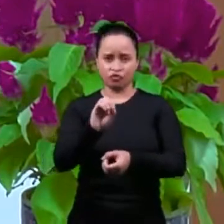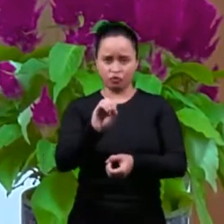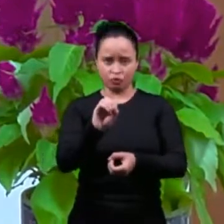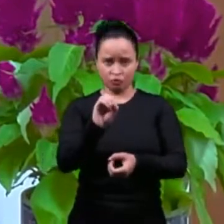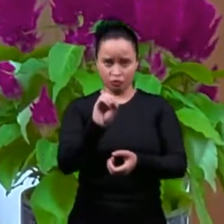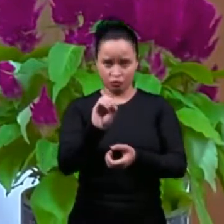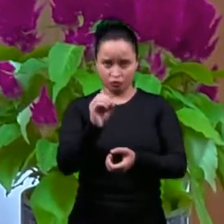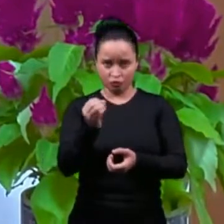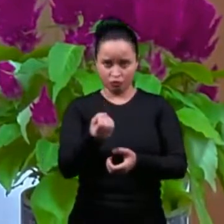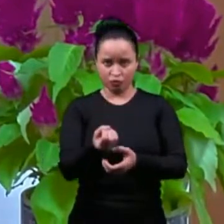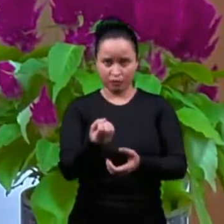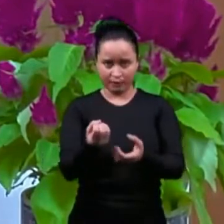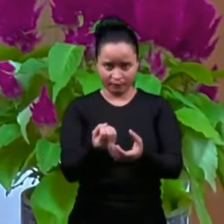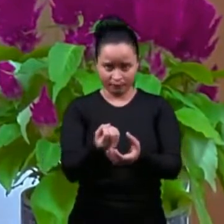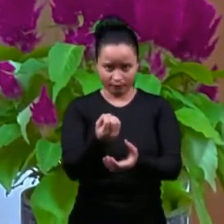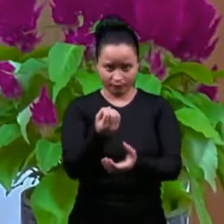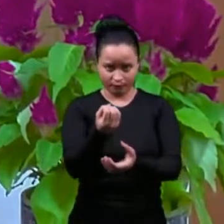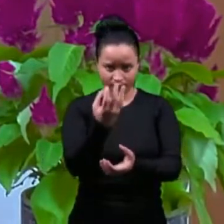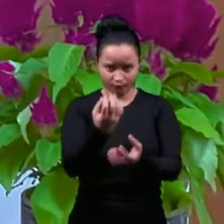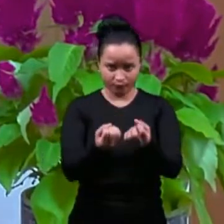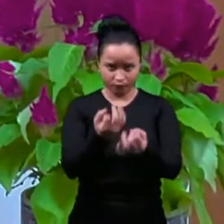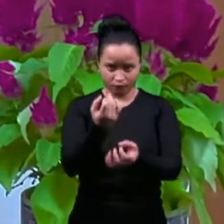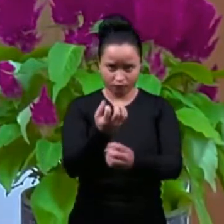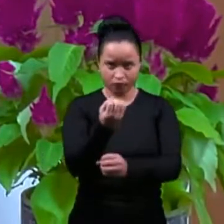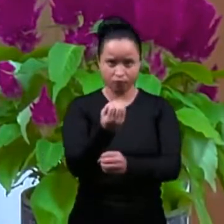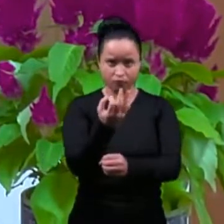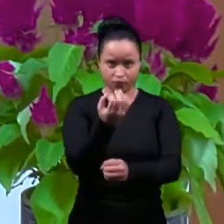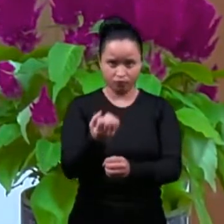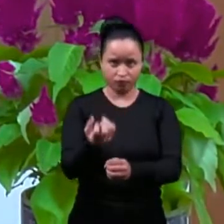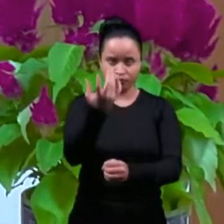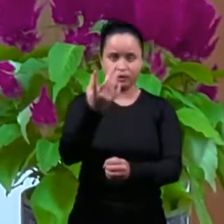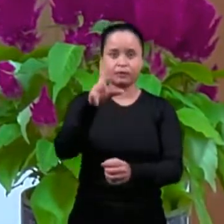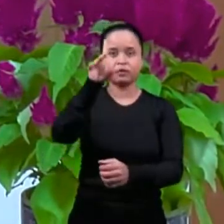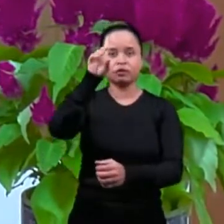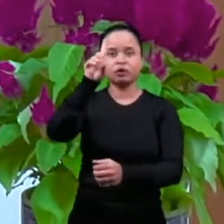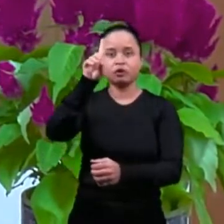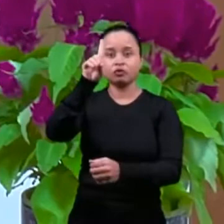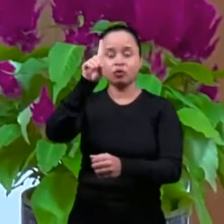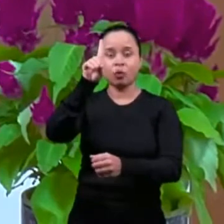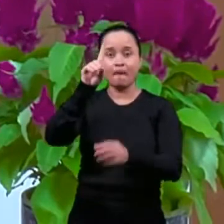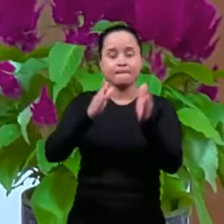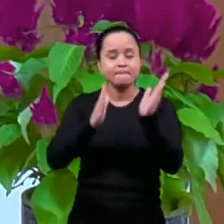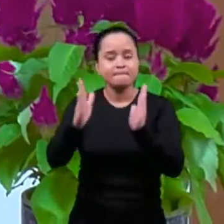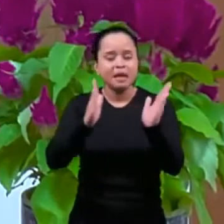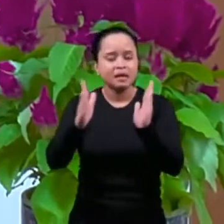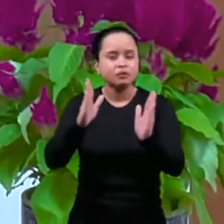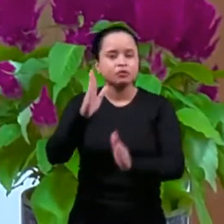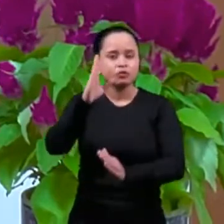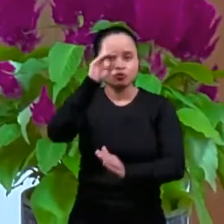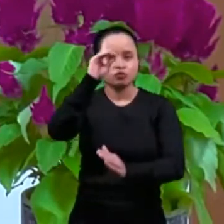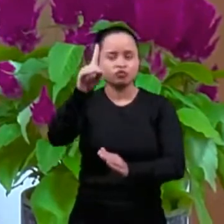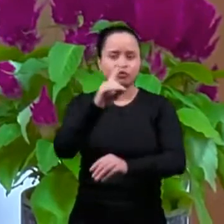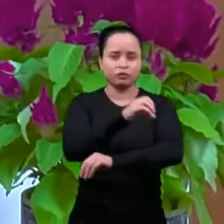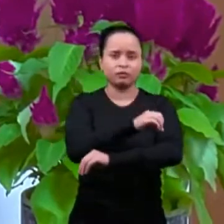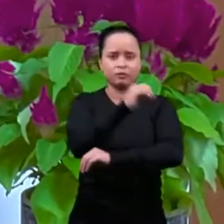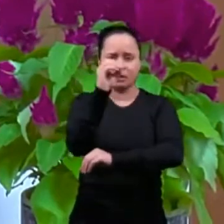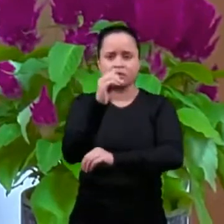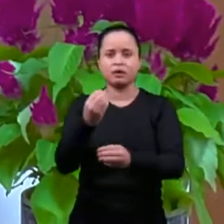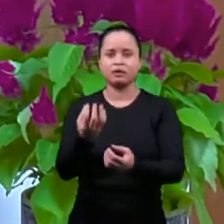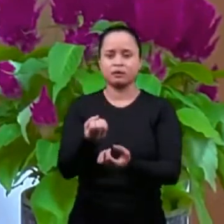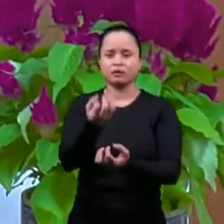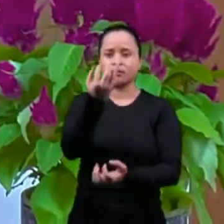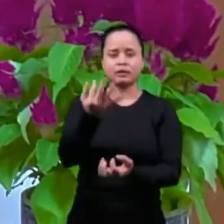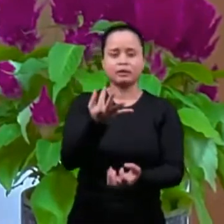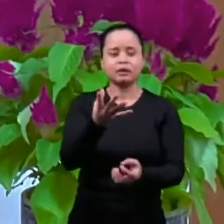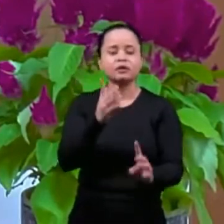com fogo, não é? Acesa durante o dia. Que ele queria descobrir onde estava um homem. Mas, na